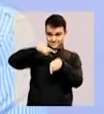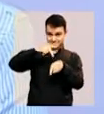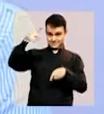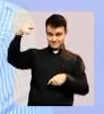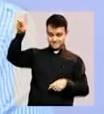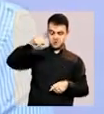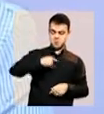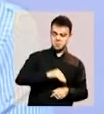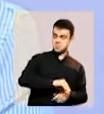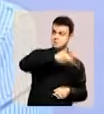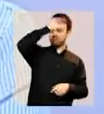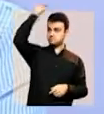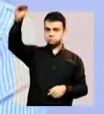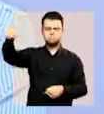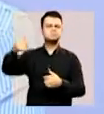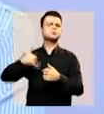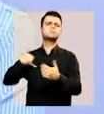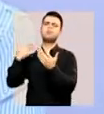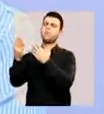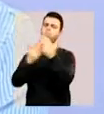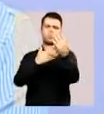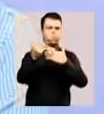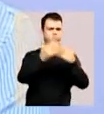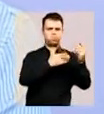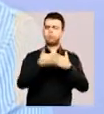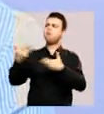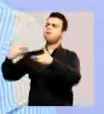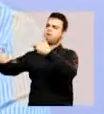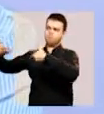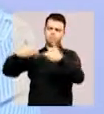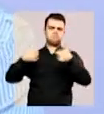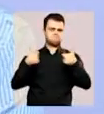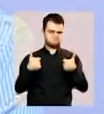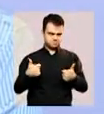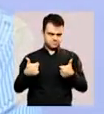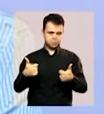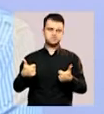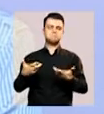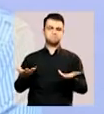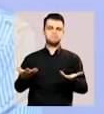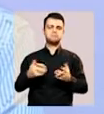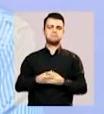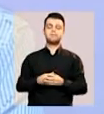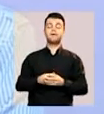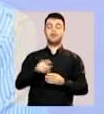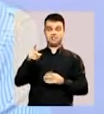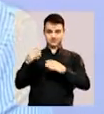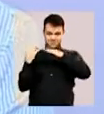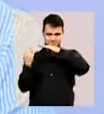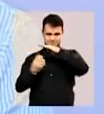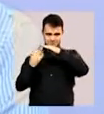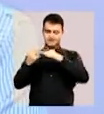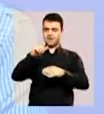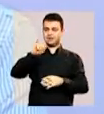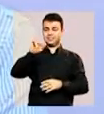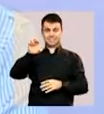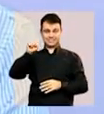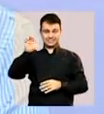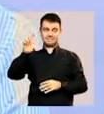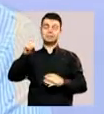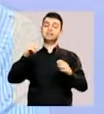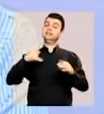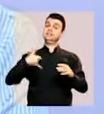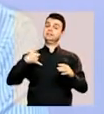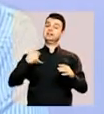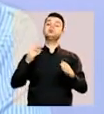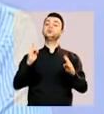idade. Agora, só na questão de você realizar um intercâmbio pela IESEC é de 18 a 30 anos.